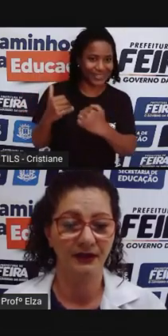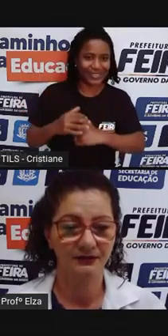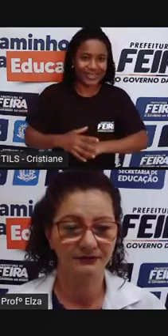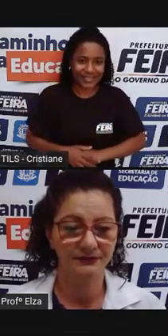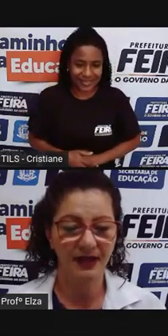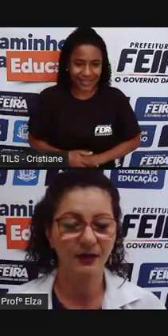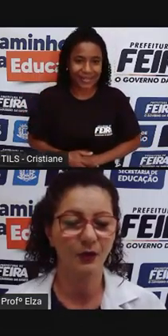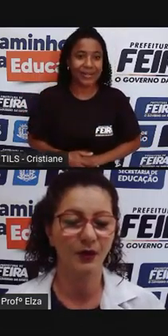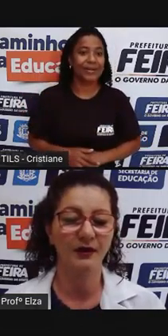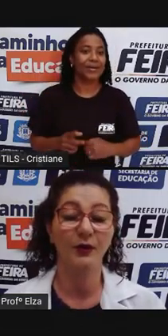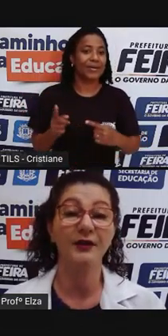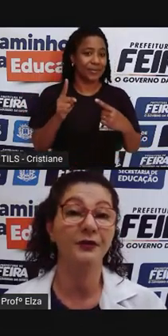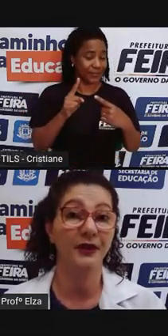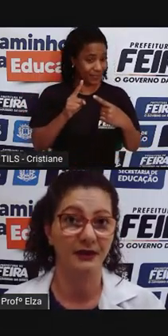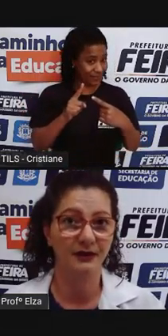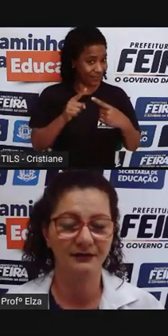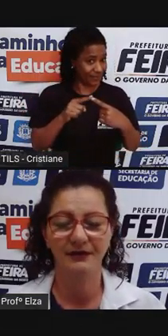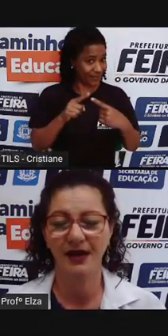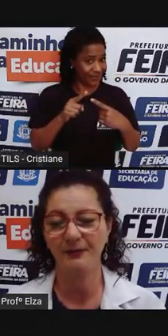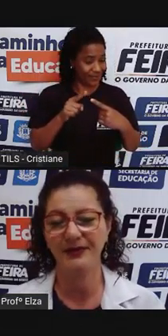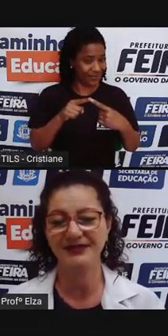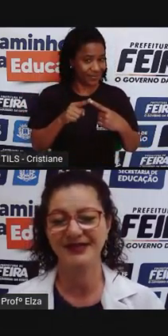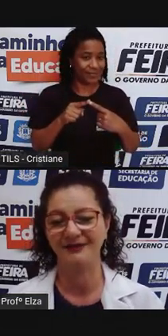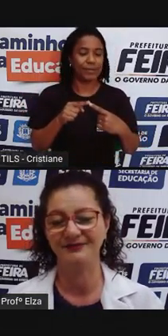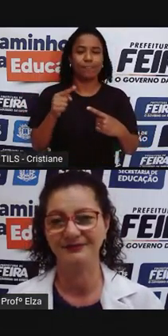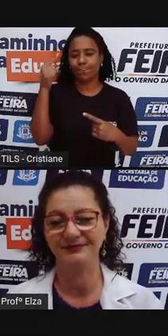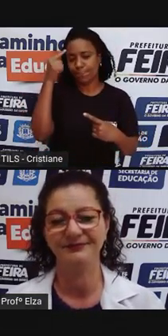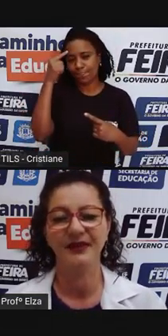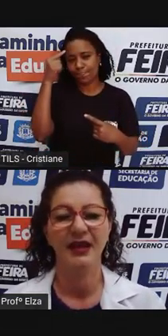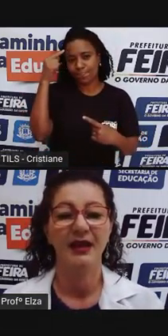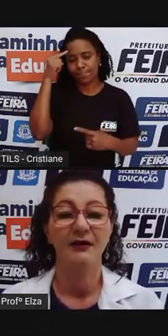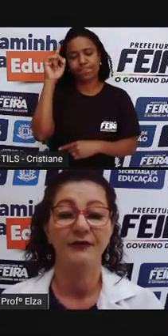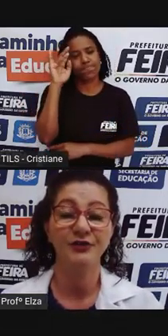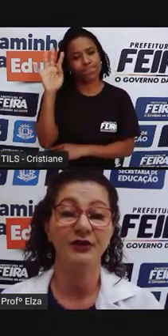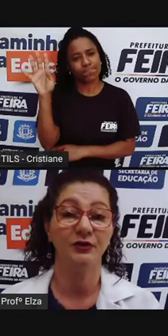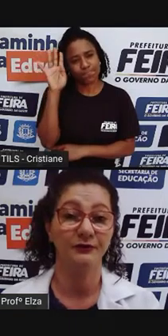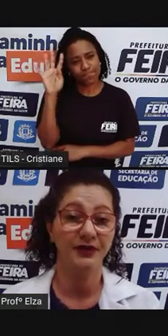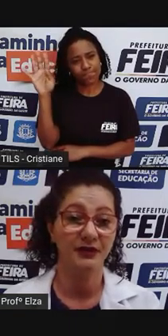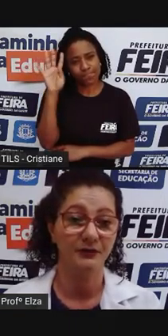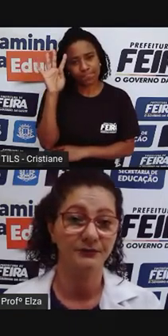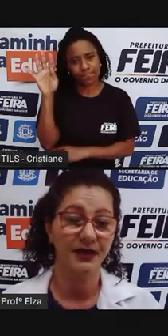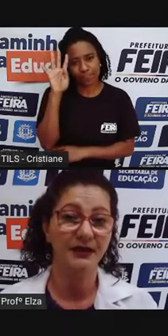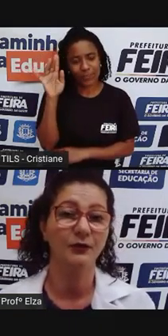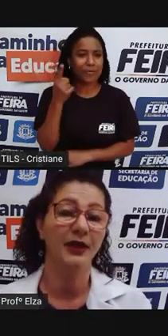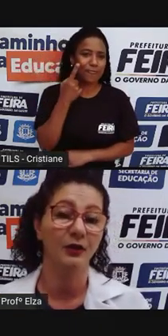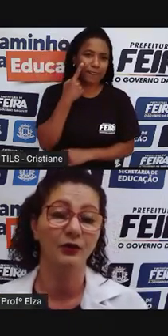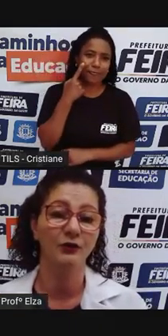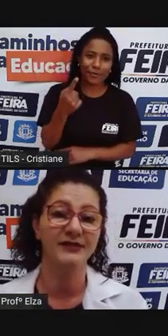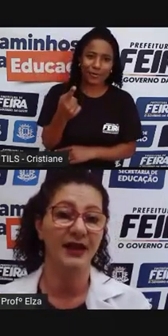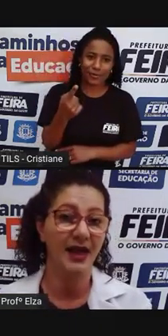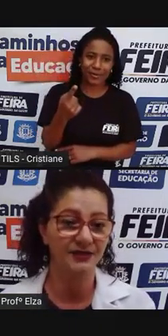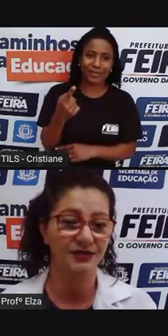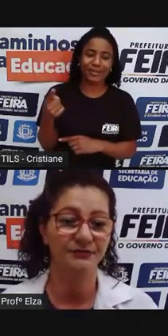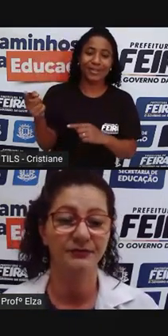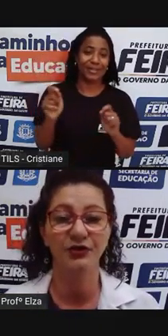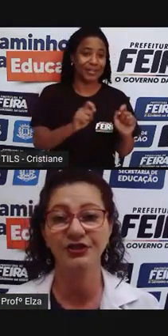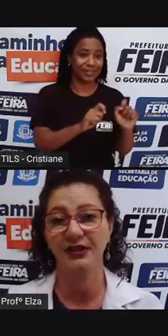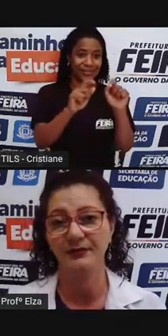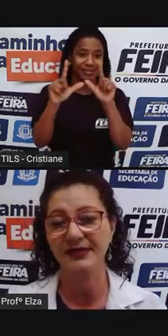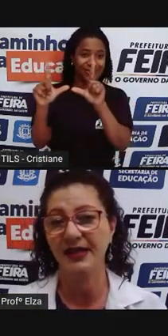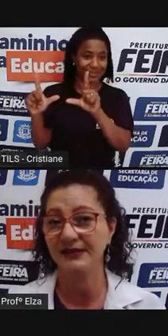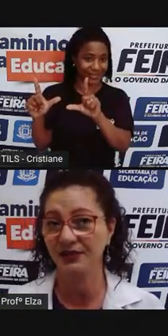Rethink, né? Rethink, repensar. Vejam que no vídeo, né? Ou melhor, no slide,